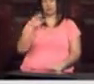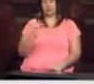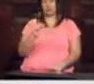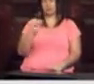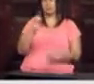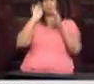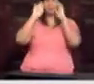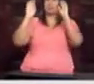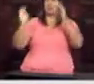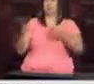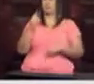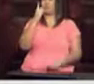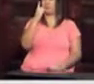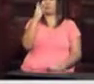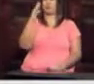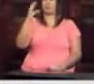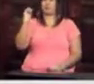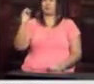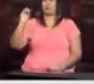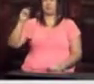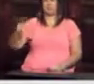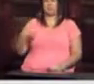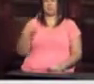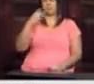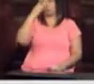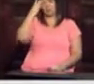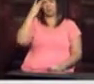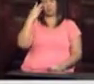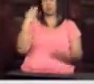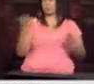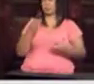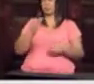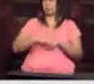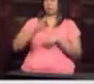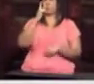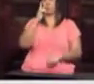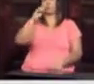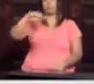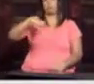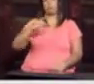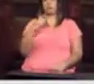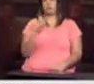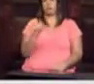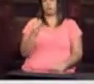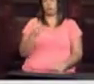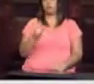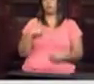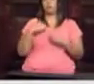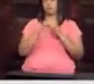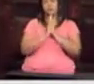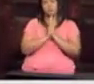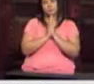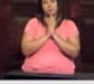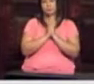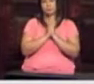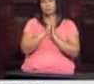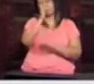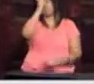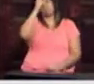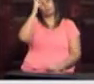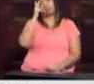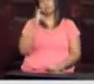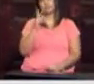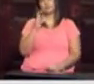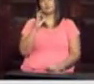Hoje, Jacarepaguá tem um milhão de habitantes. E eu fiz esse apelo ao prefeito Crivella. Mas ele disse,